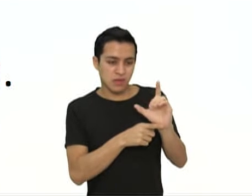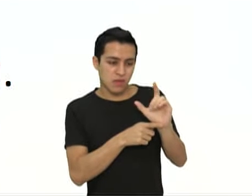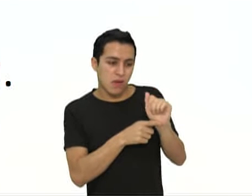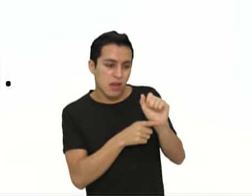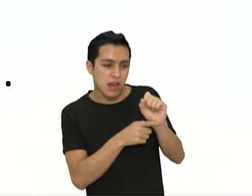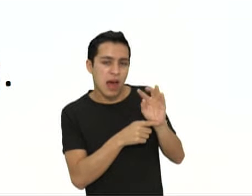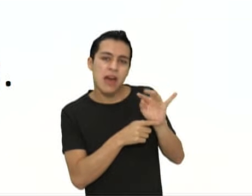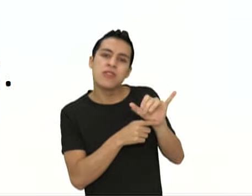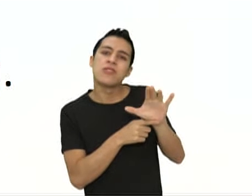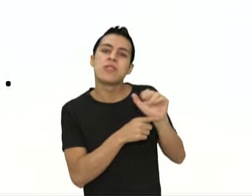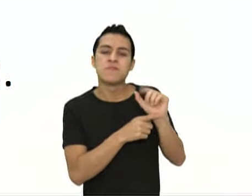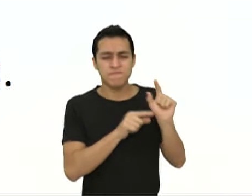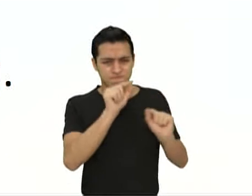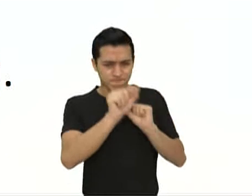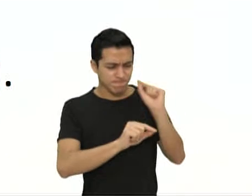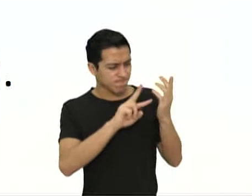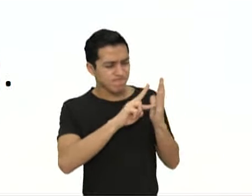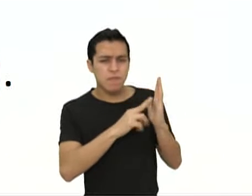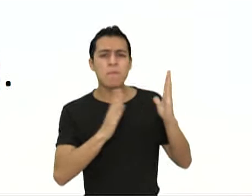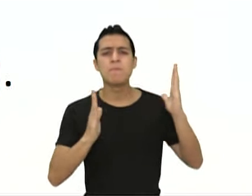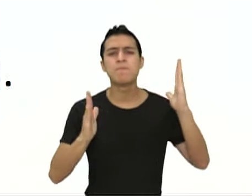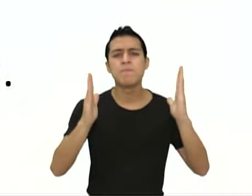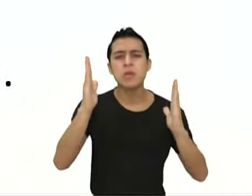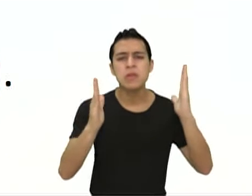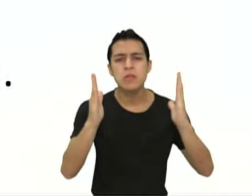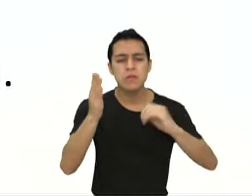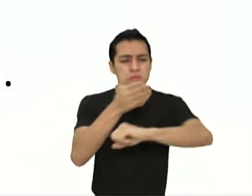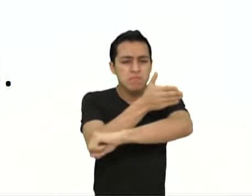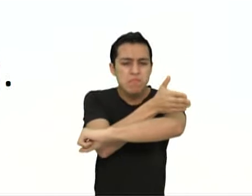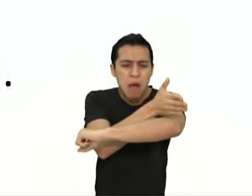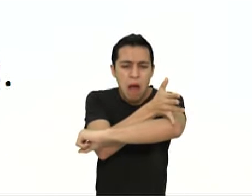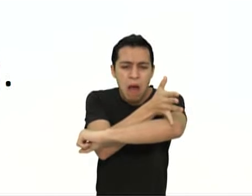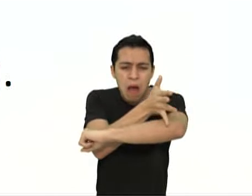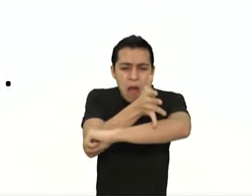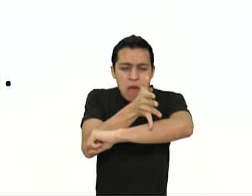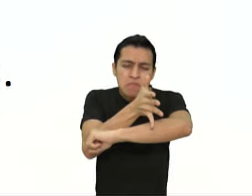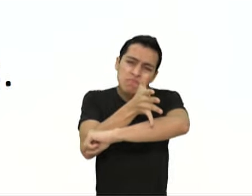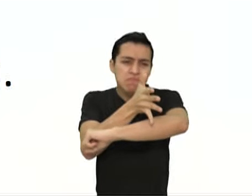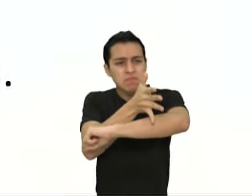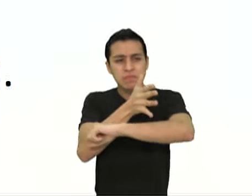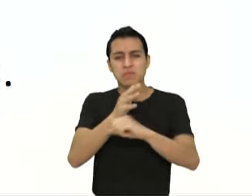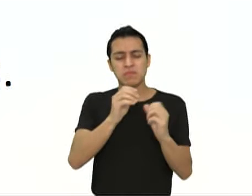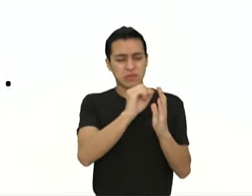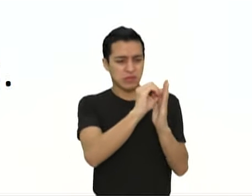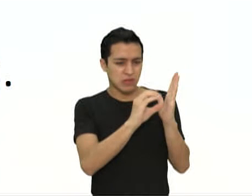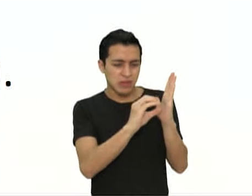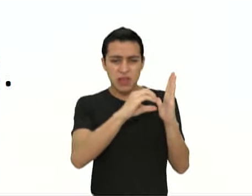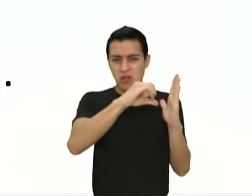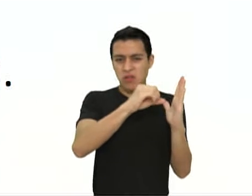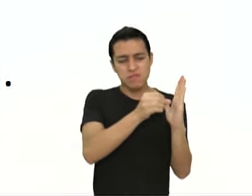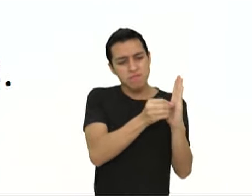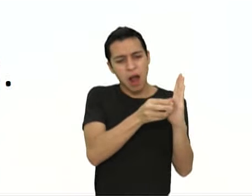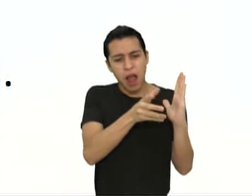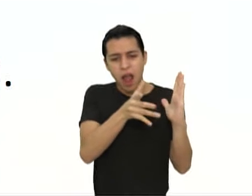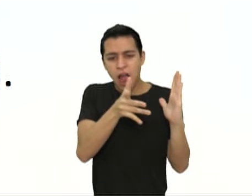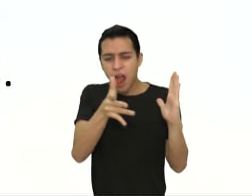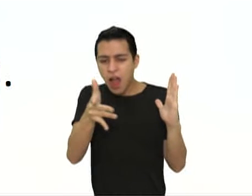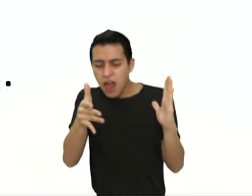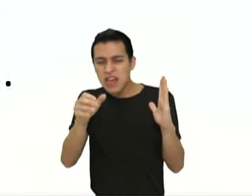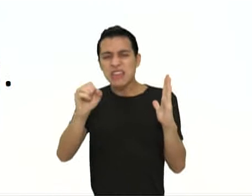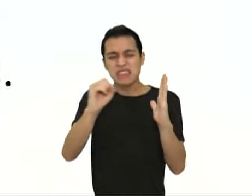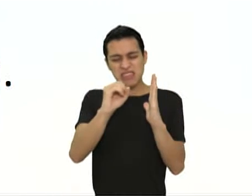tá? Escolástica é um período da filosofia medieval que vai mais ou menos aí do século IX até o